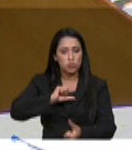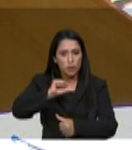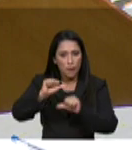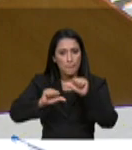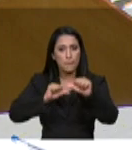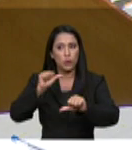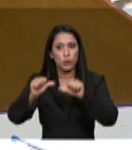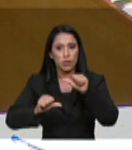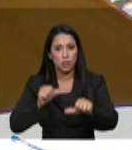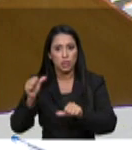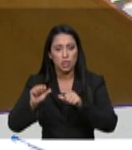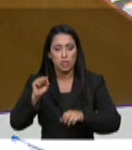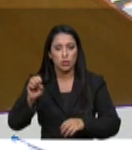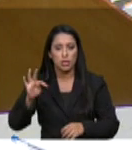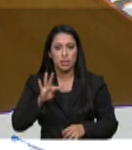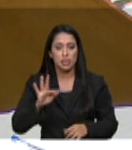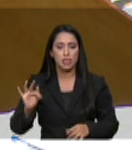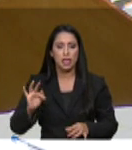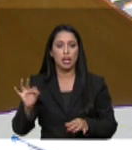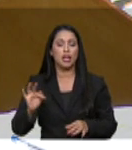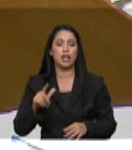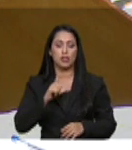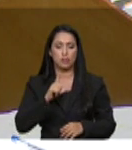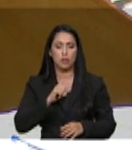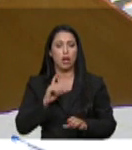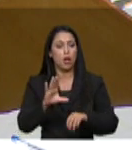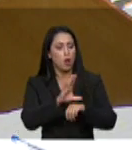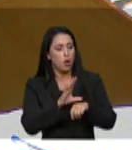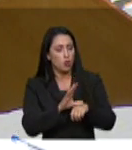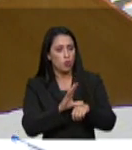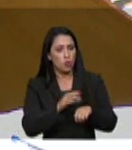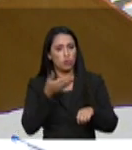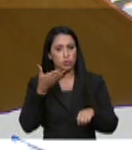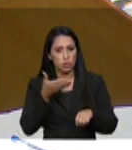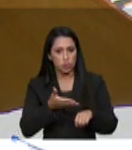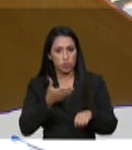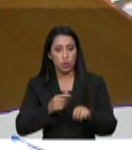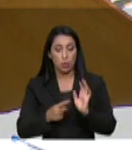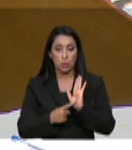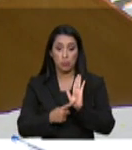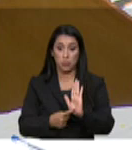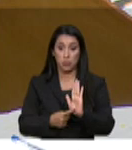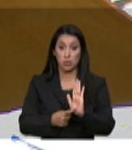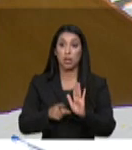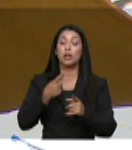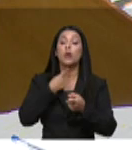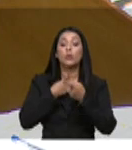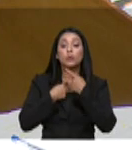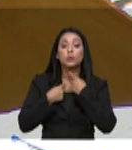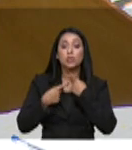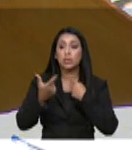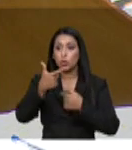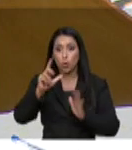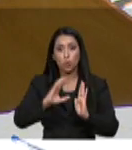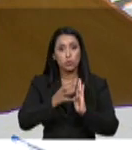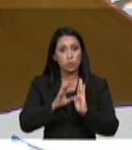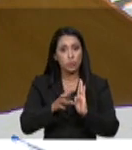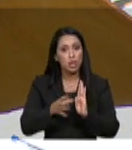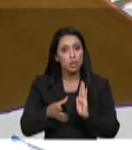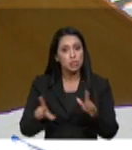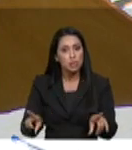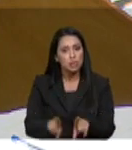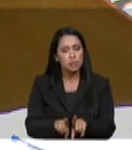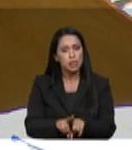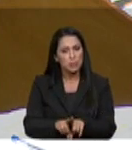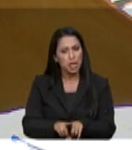reformado e Supremo Tribunal Federal para criação de Uma Corte constitucional o que diga-se expressamente almejado inclusive por uns partidos